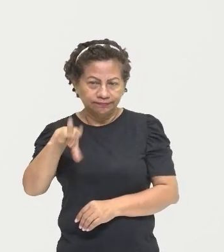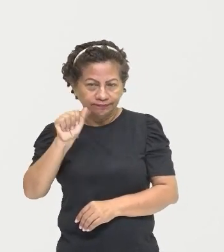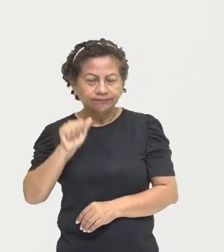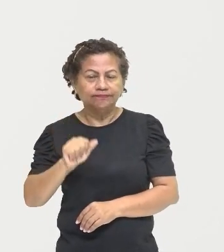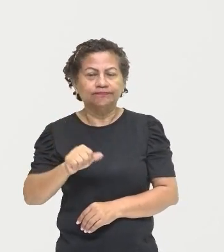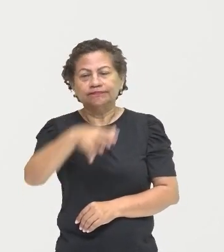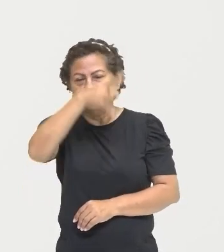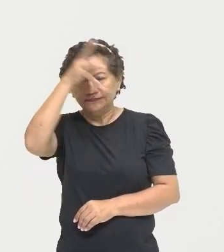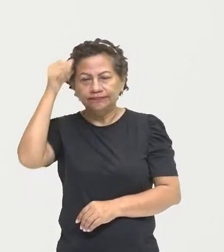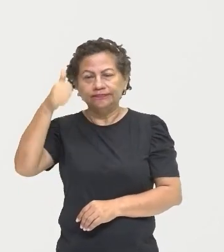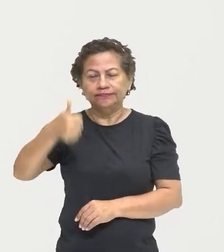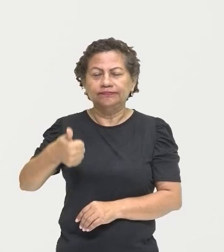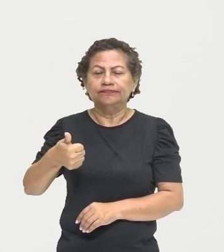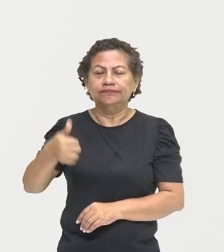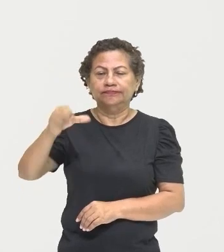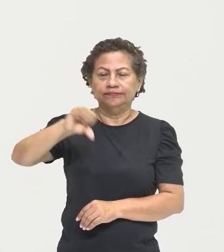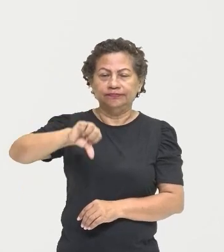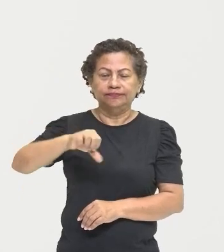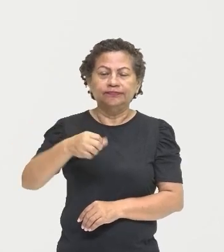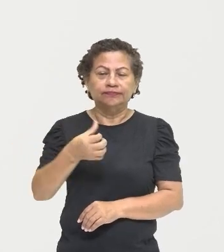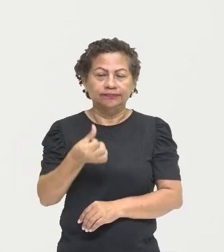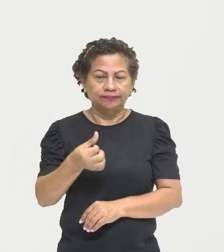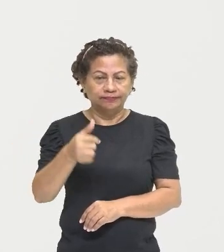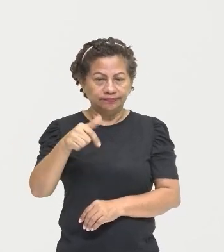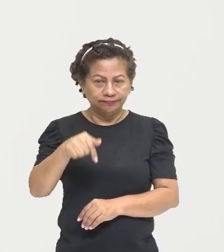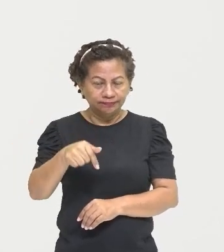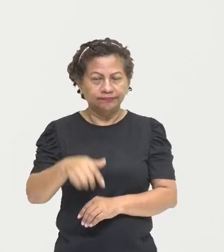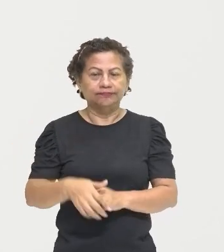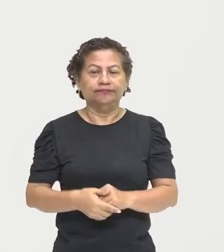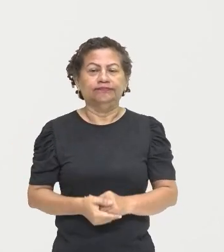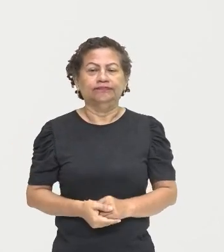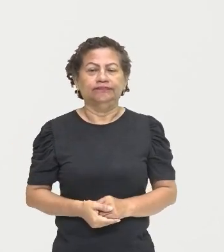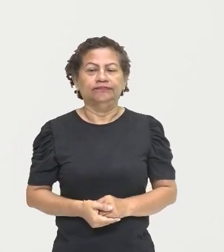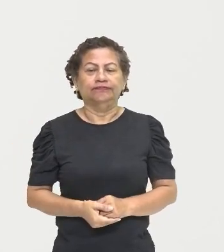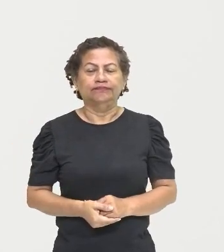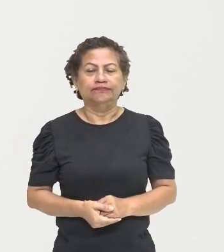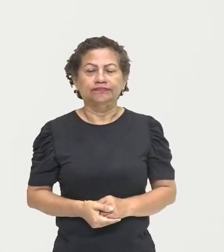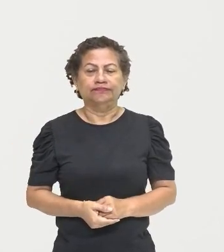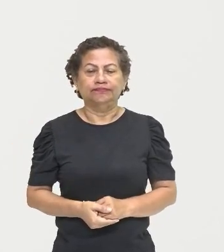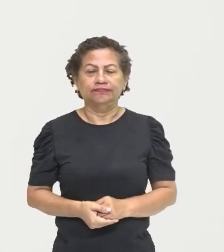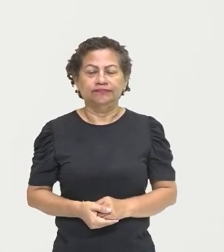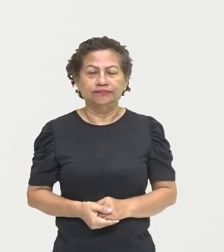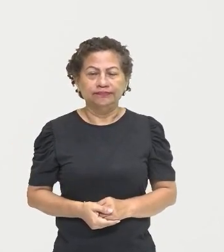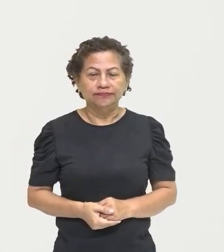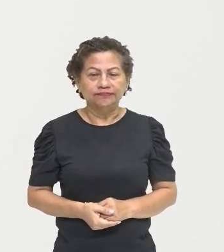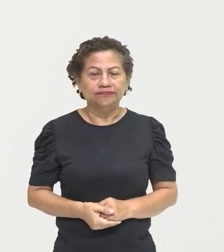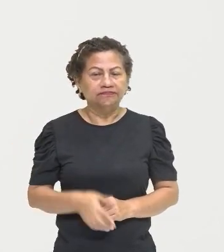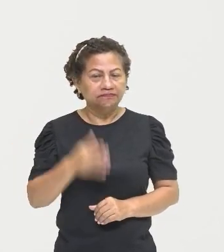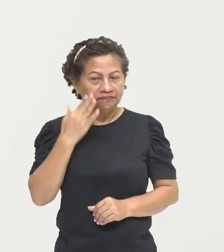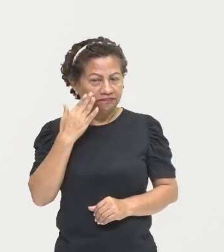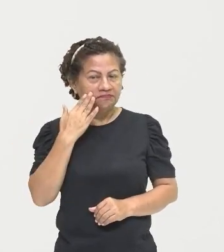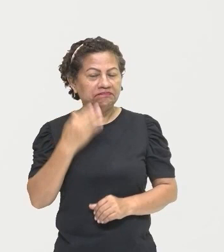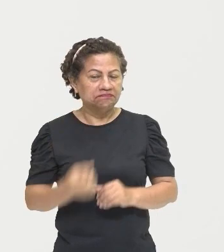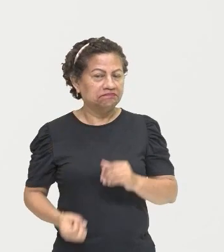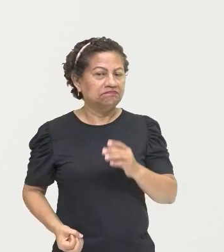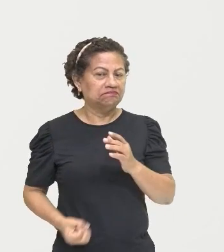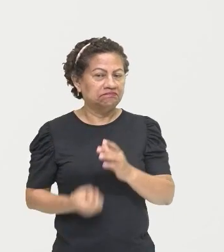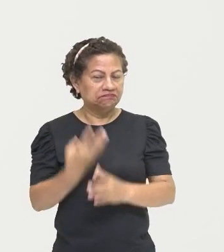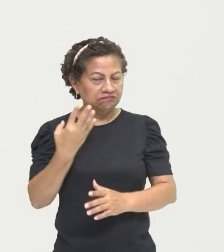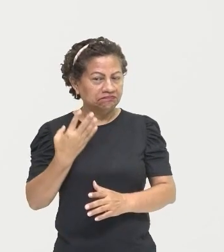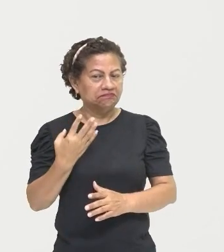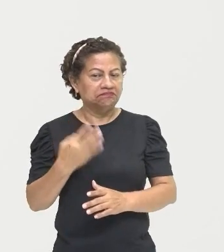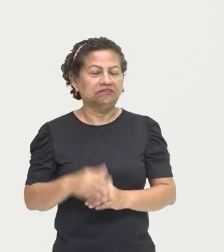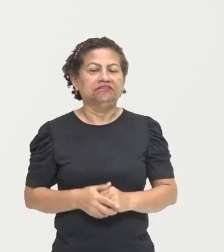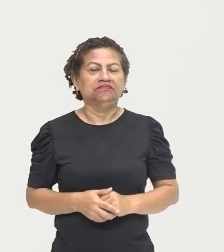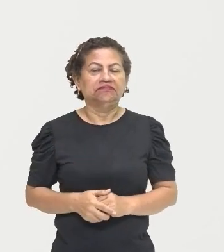superintendência, nós temos, a criação da superintendência da Zona Franca de Manaus. E aí, como